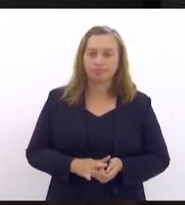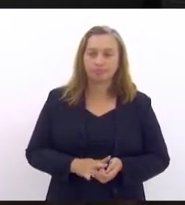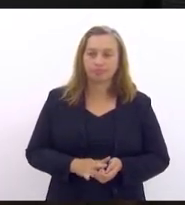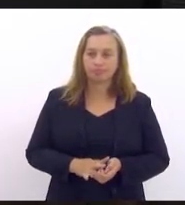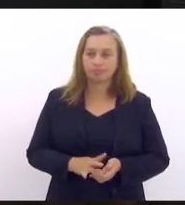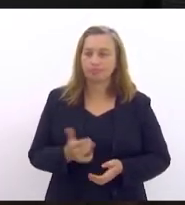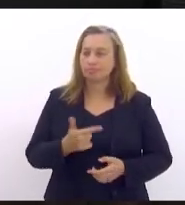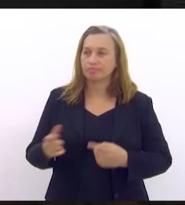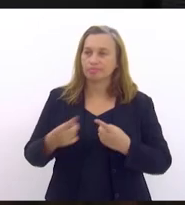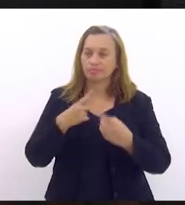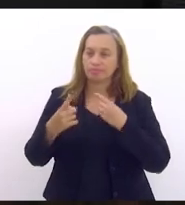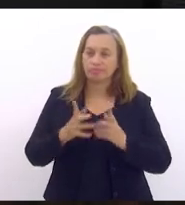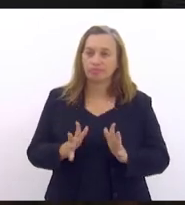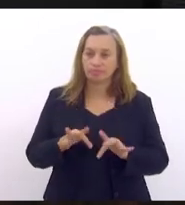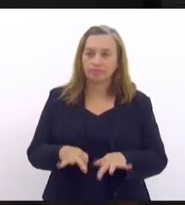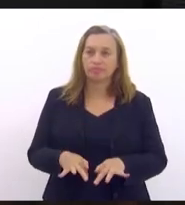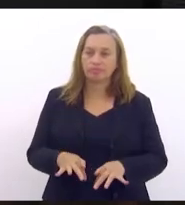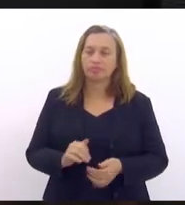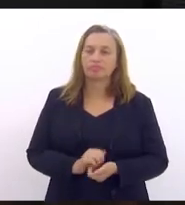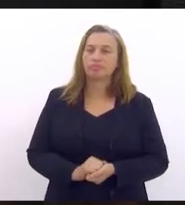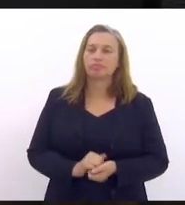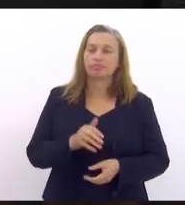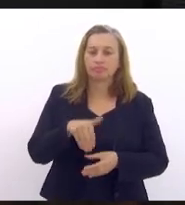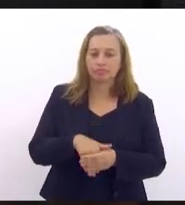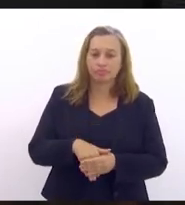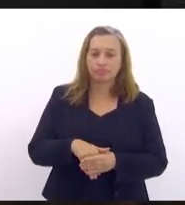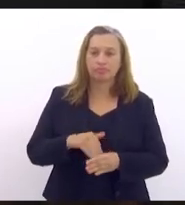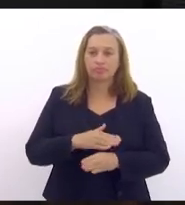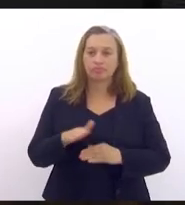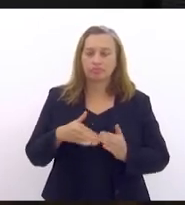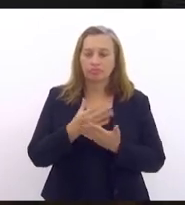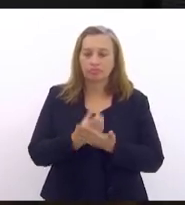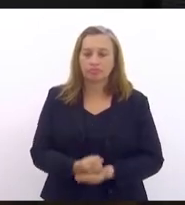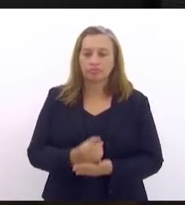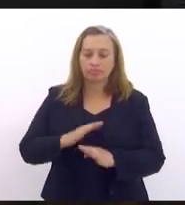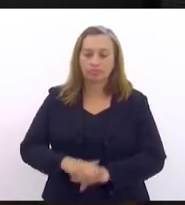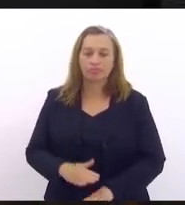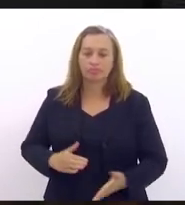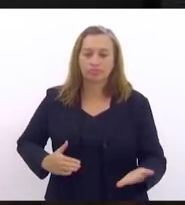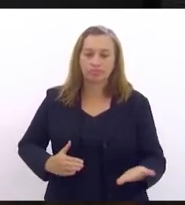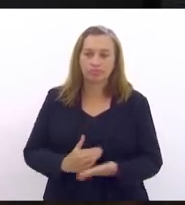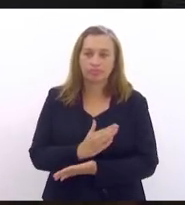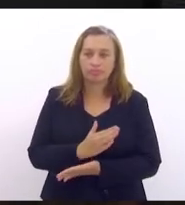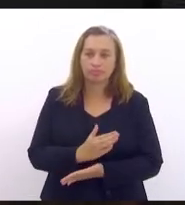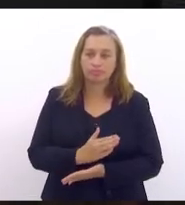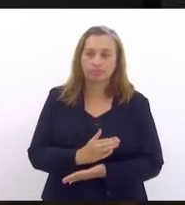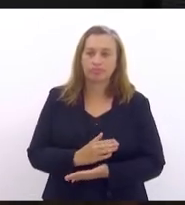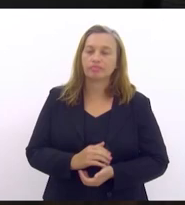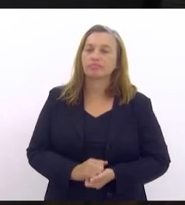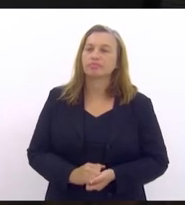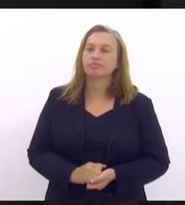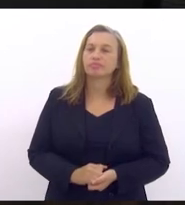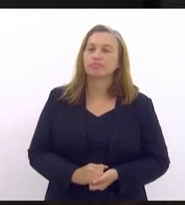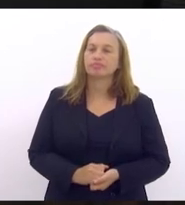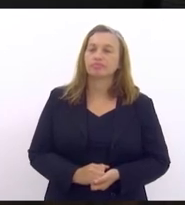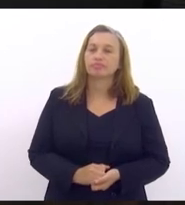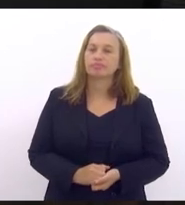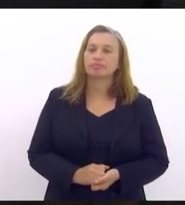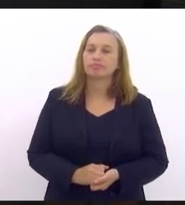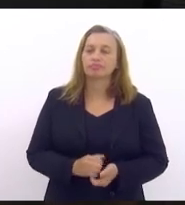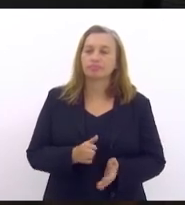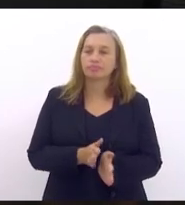Não havendo quem queira discutir, encerrada a discussão. Em votação. Os senhores que aprovam permaneçam como estão. Aprovado.